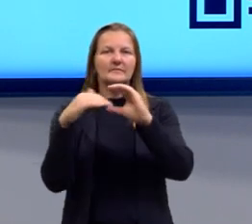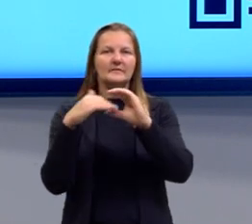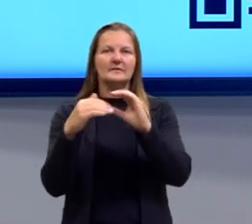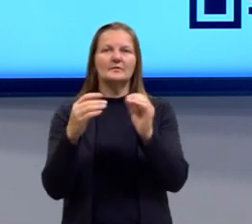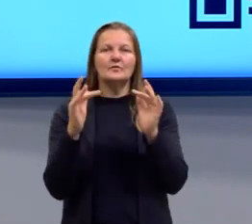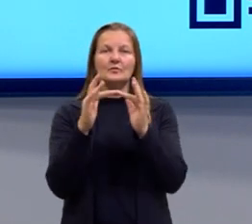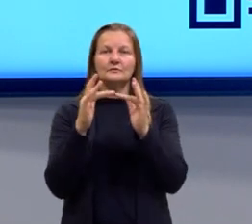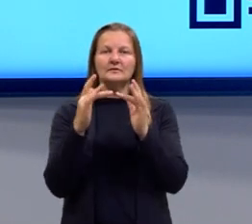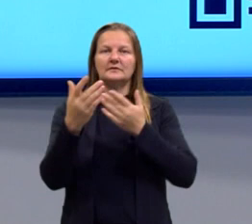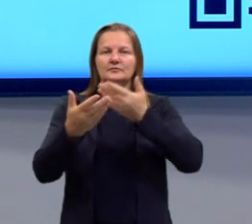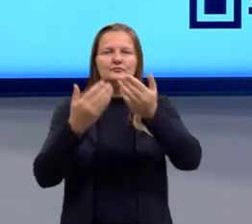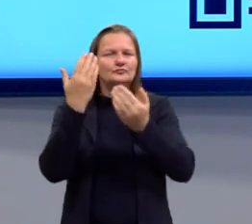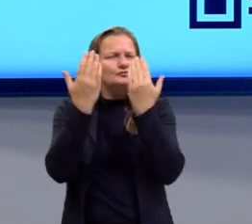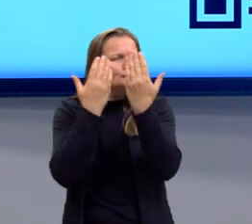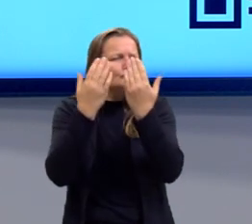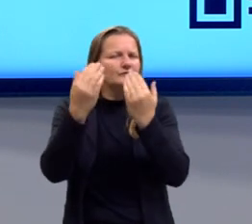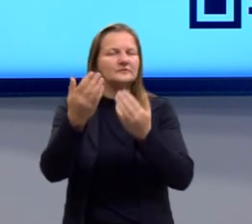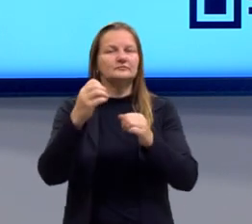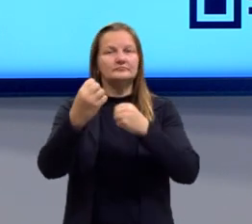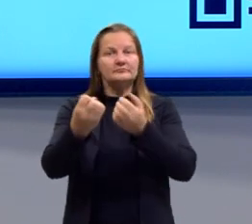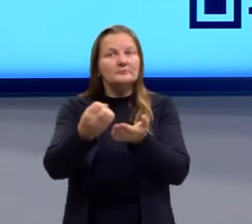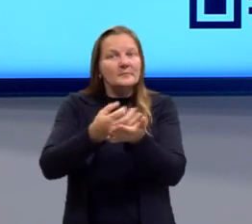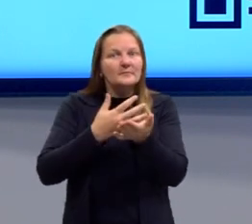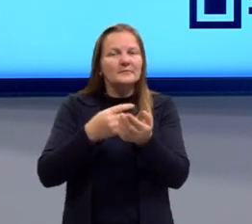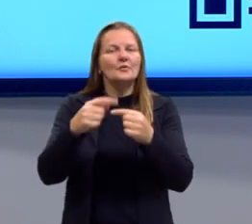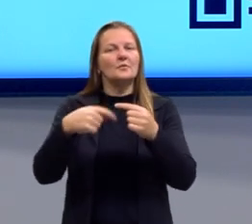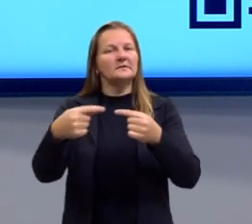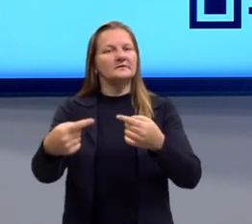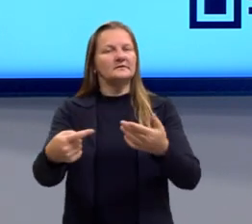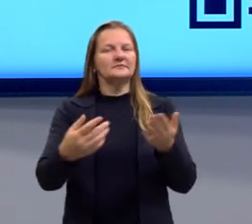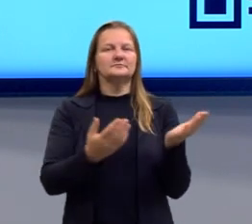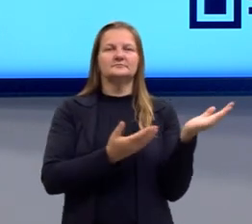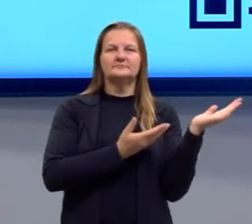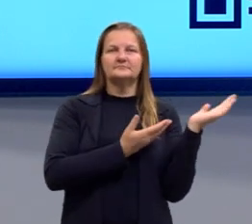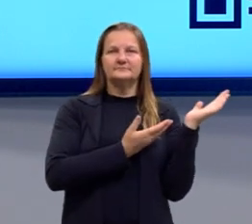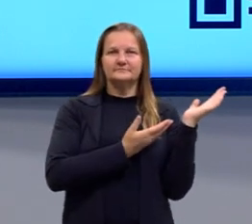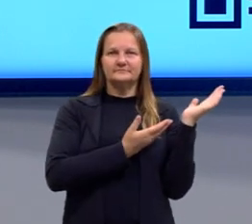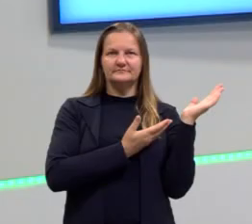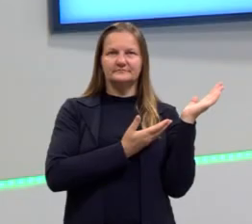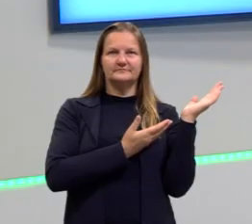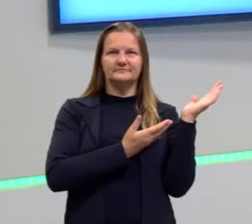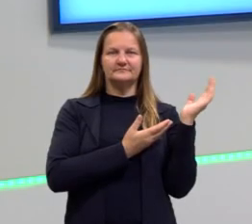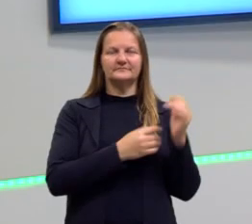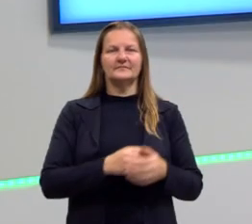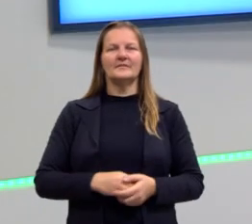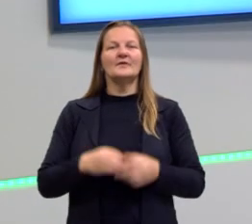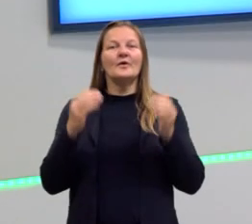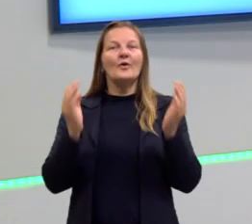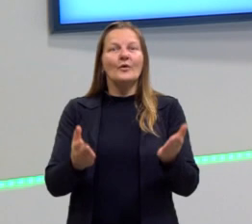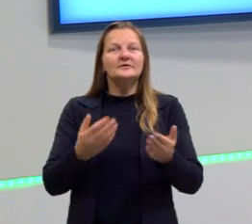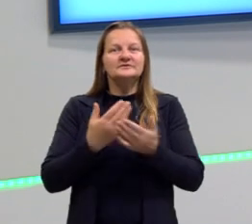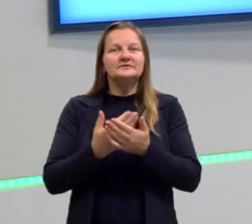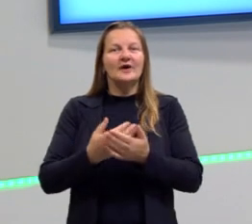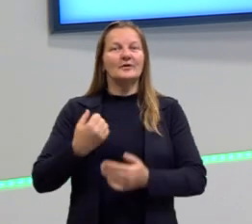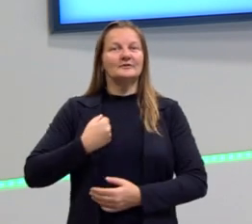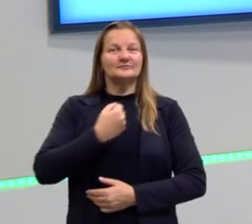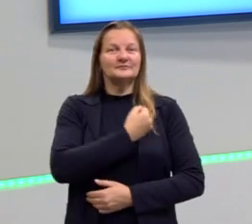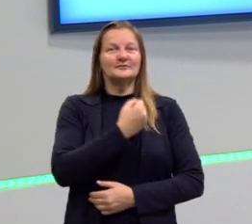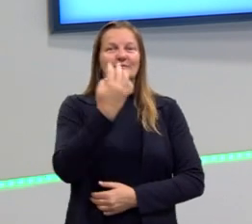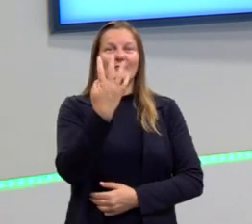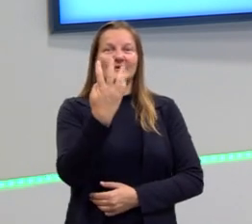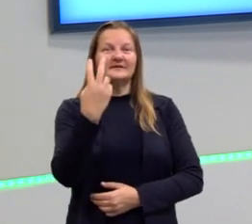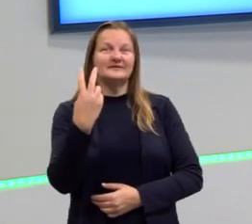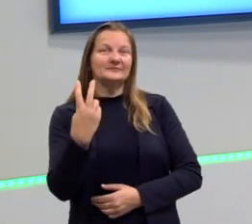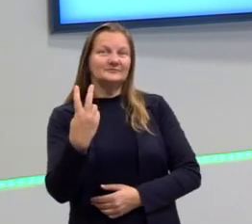e-mail se vocês quiserem tirar dúvidas mandar algum comentário e nós vamos hoje então para nossa aula de número